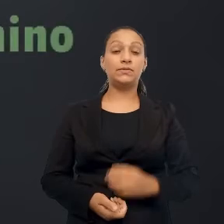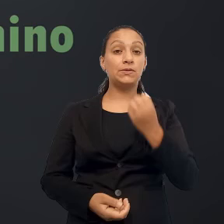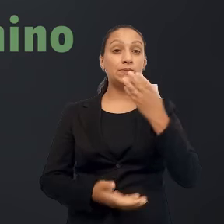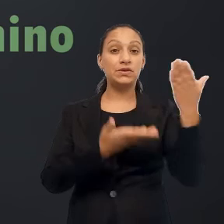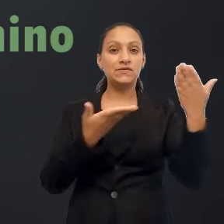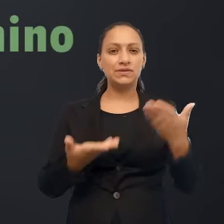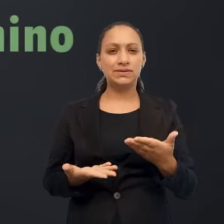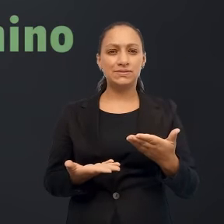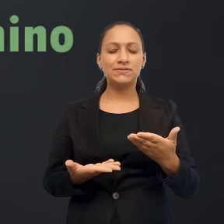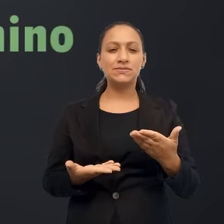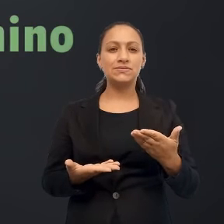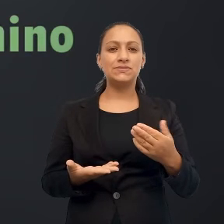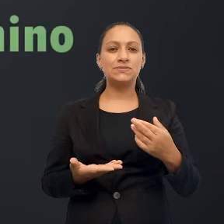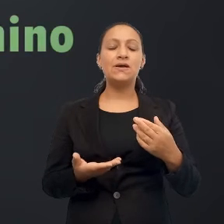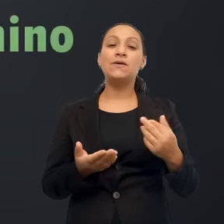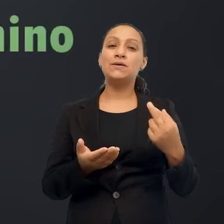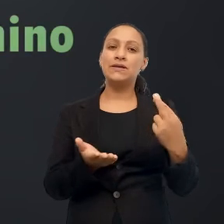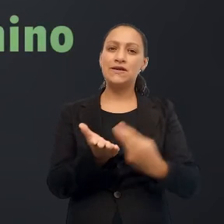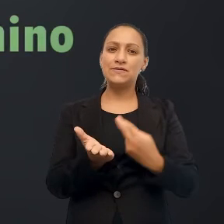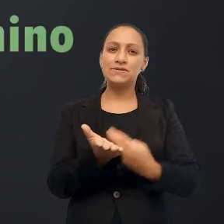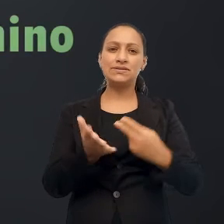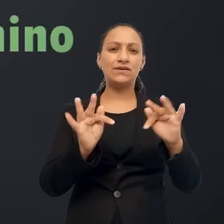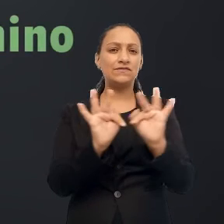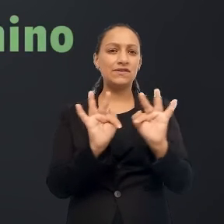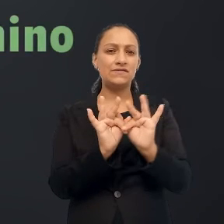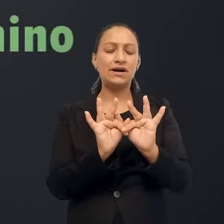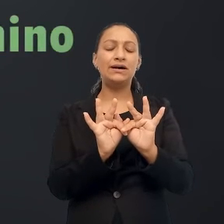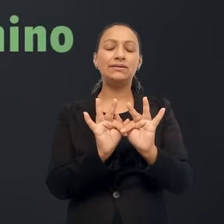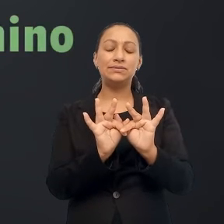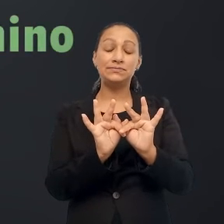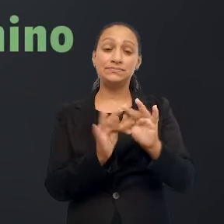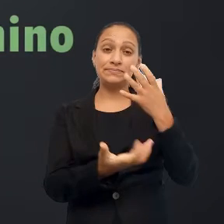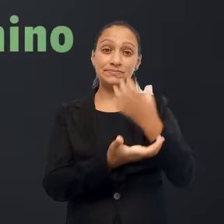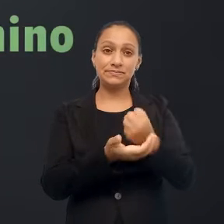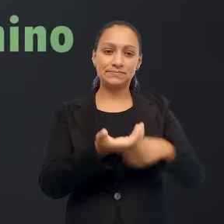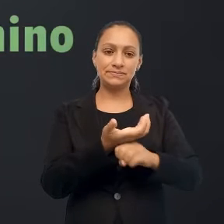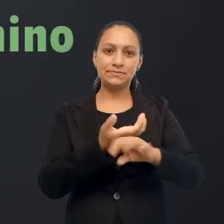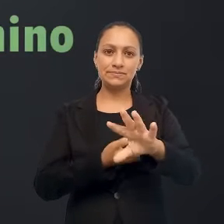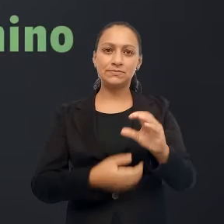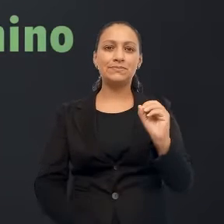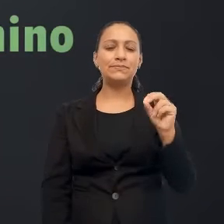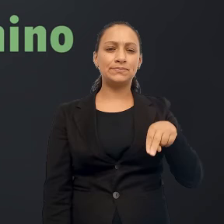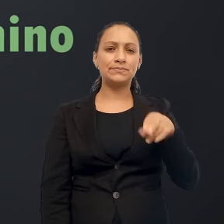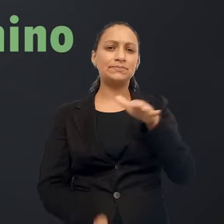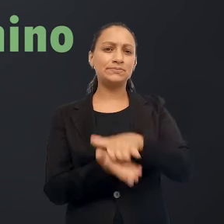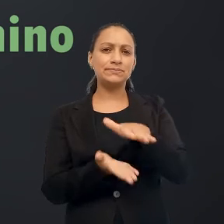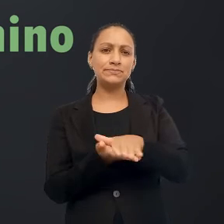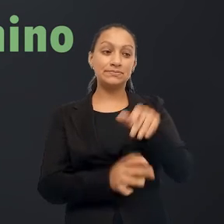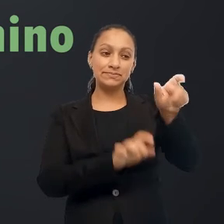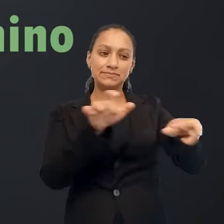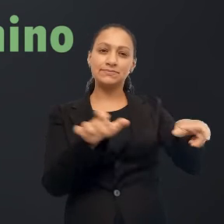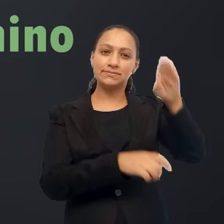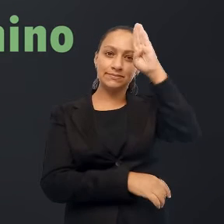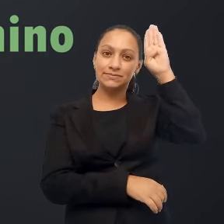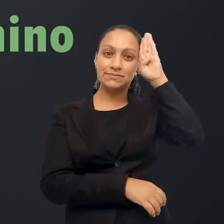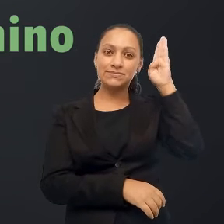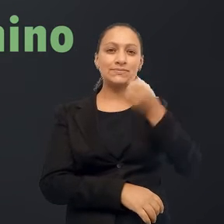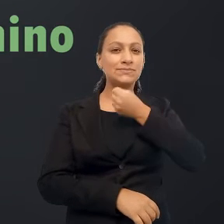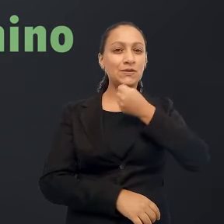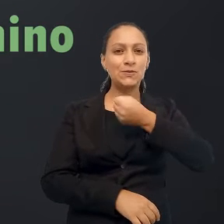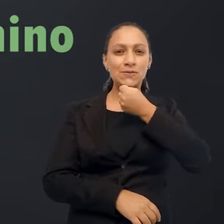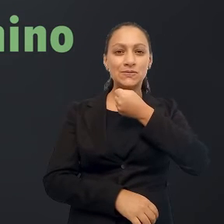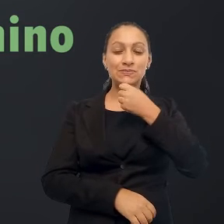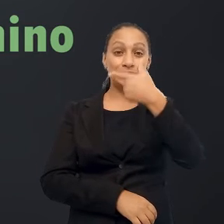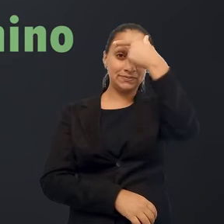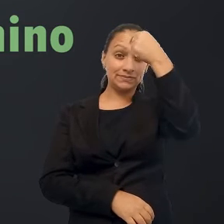Sejam bem-vindos. Está no ar mais um Revista Fevale Podcast On, uma produção dos acadêmicos de jornalismo